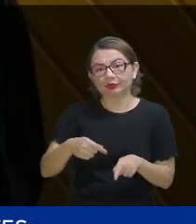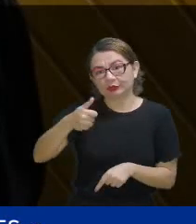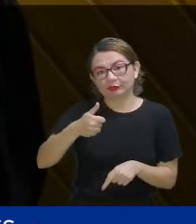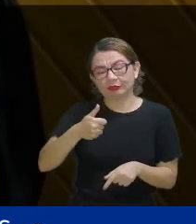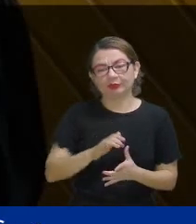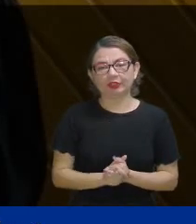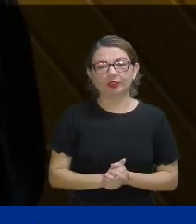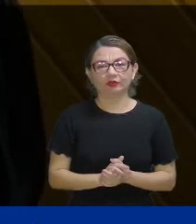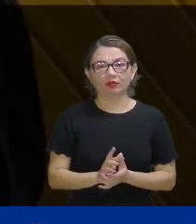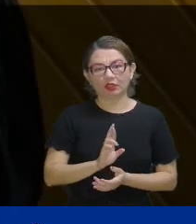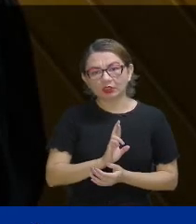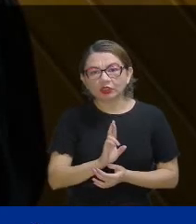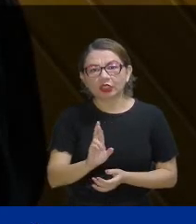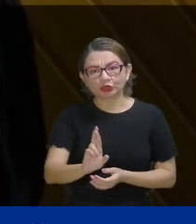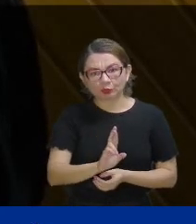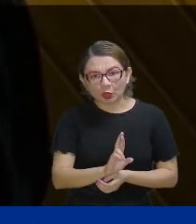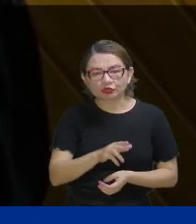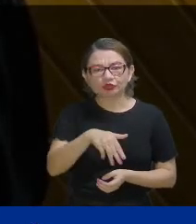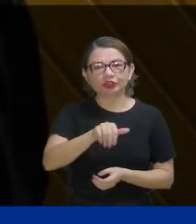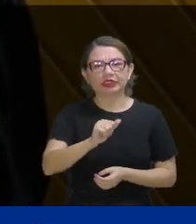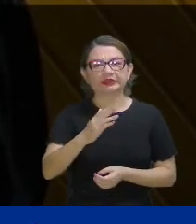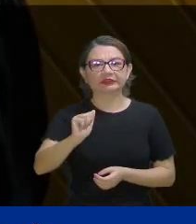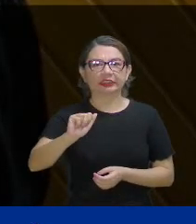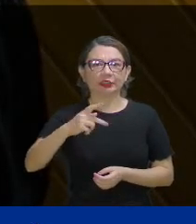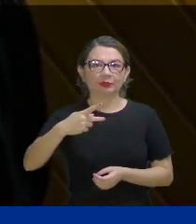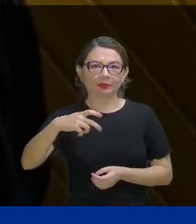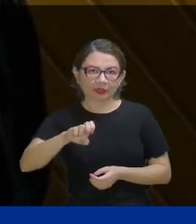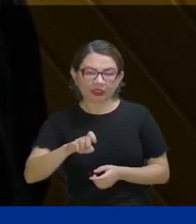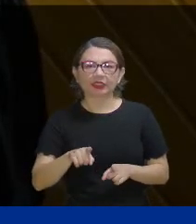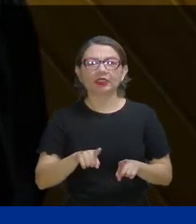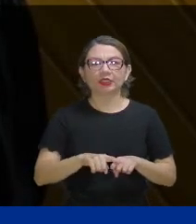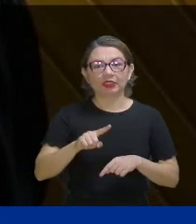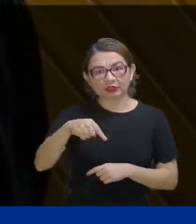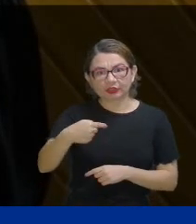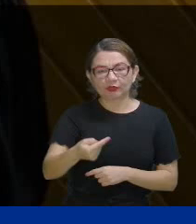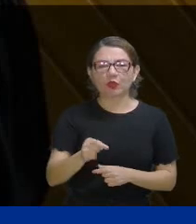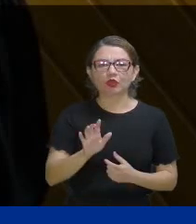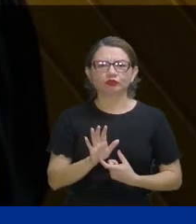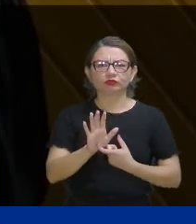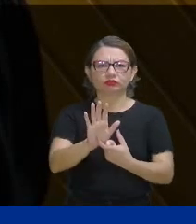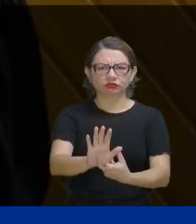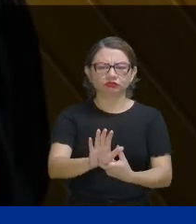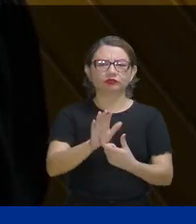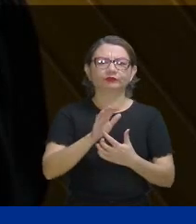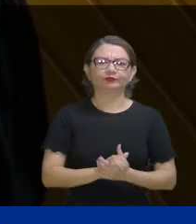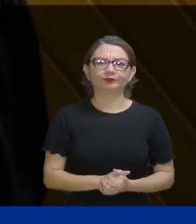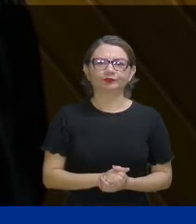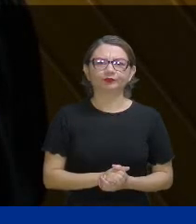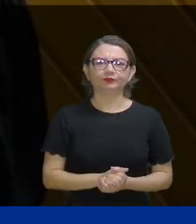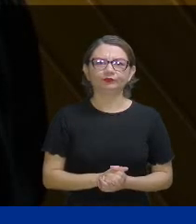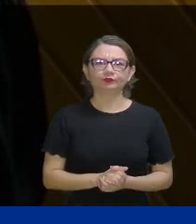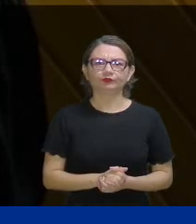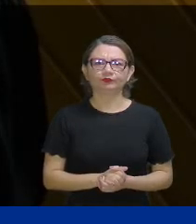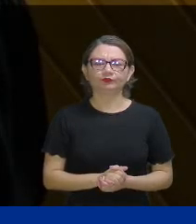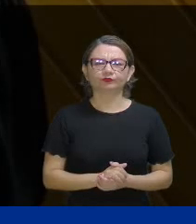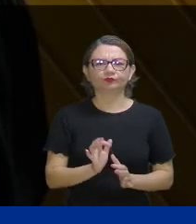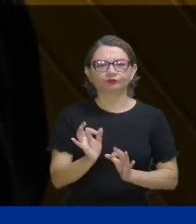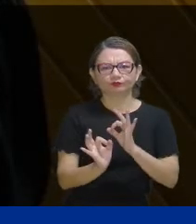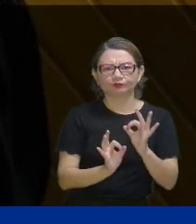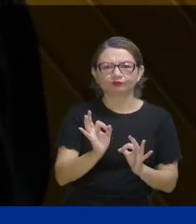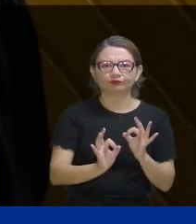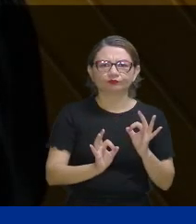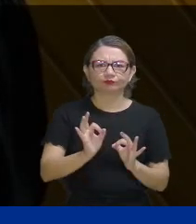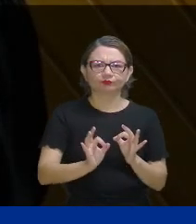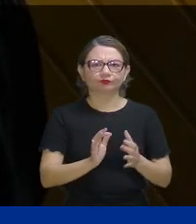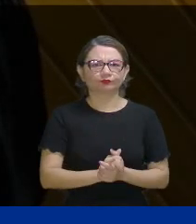o partido político não havia declarado despesas, as quais vieram à tona apenas a partir de circularização e